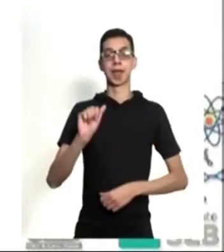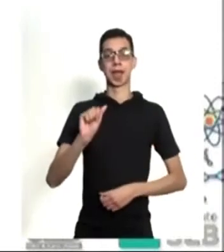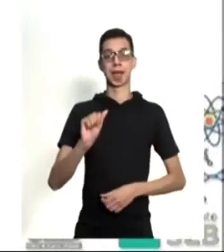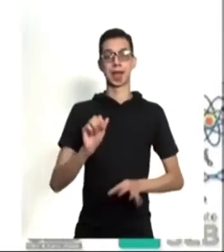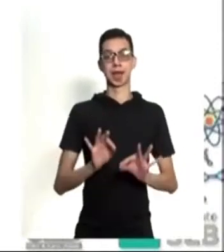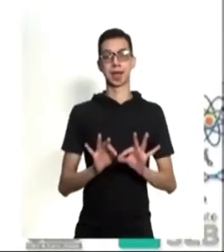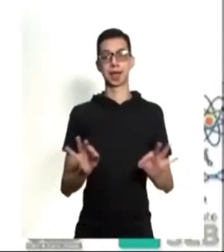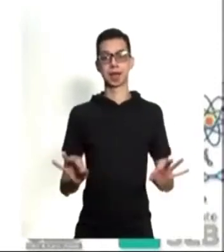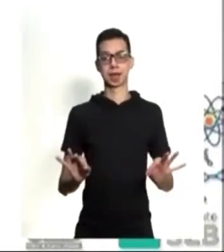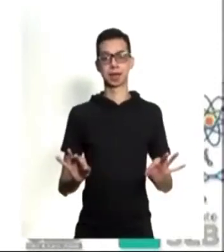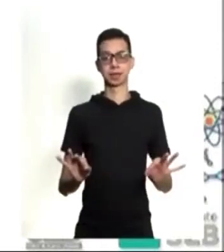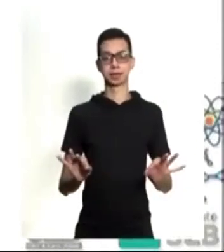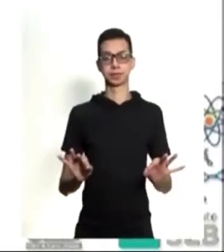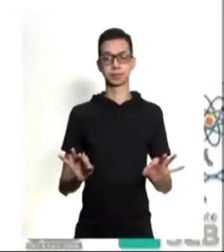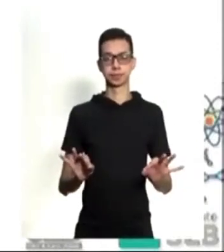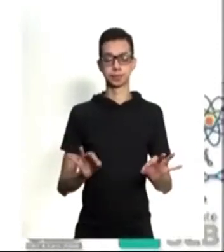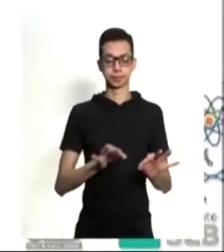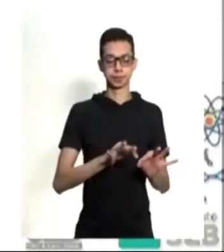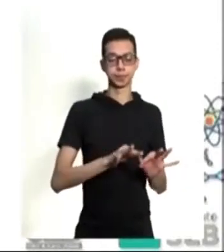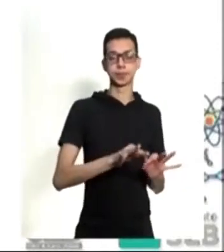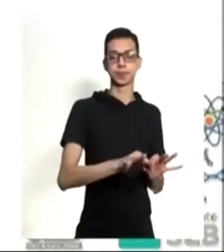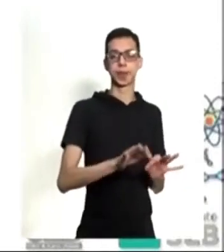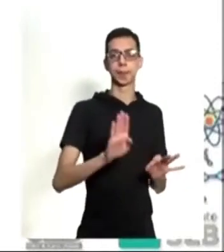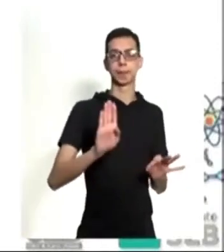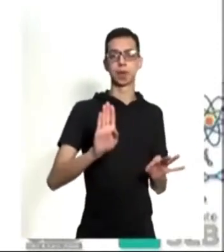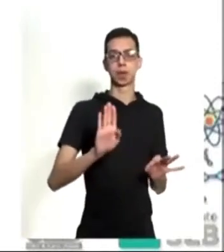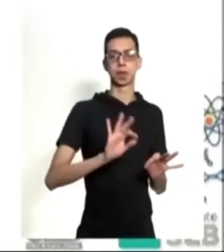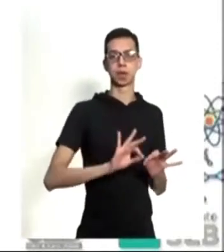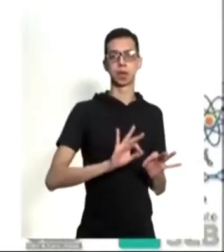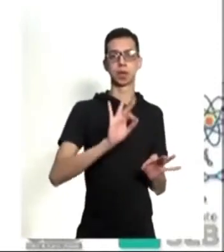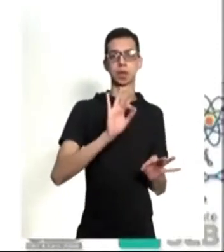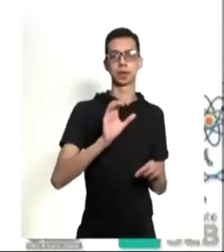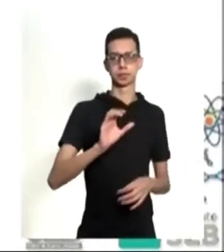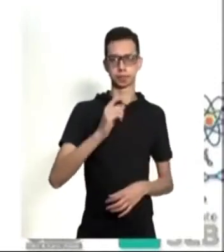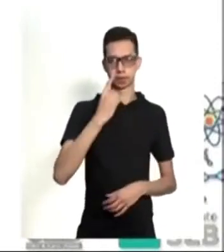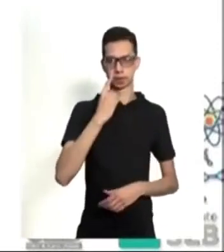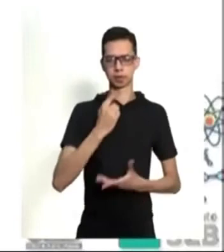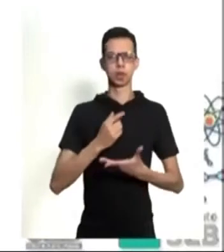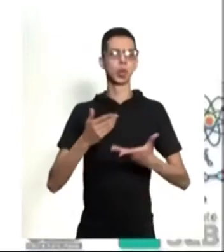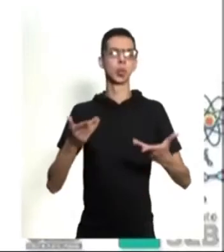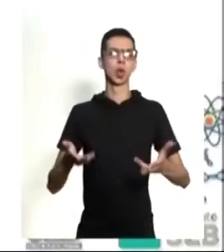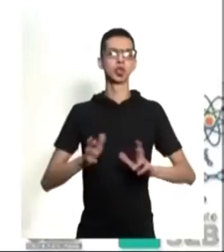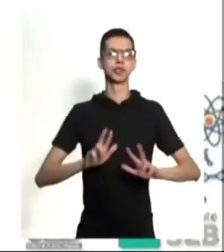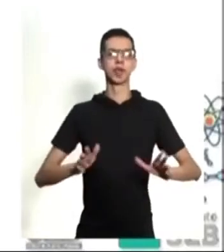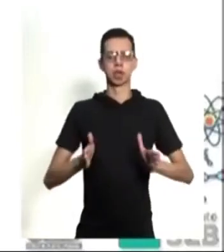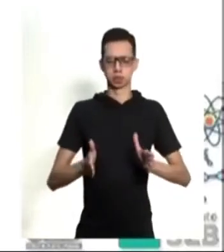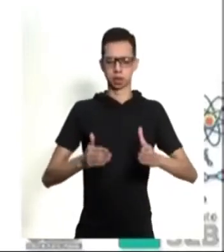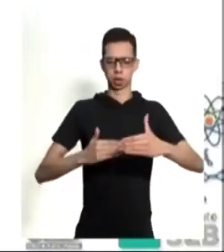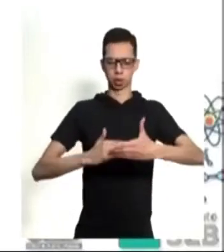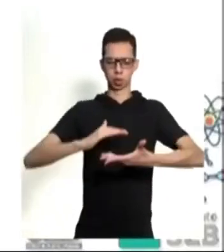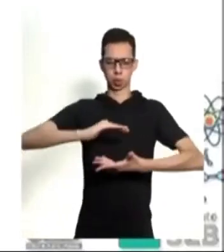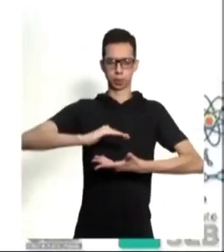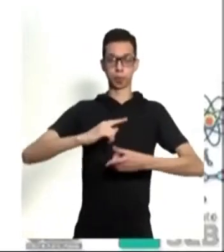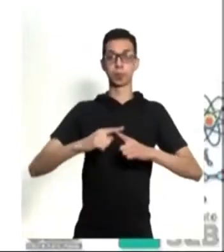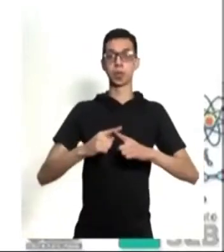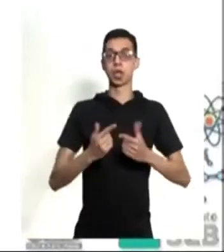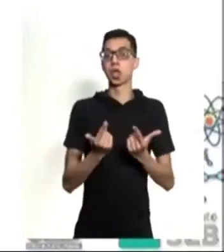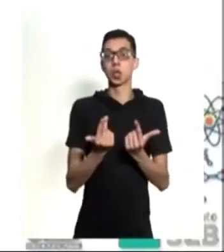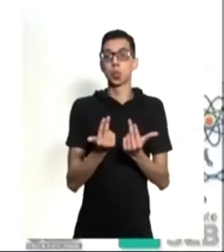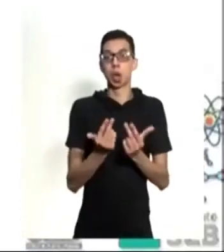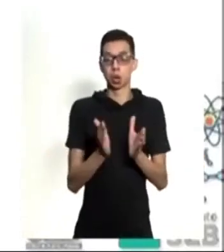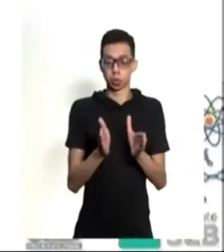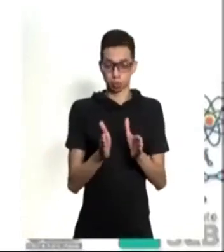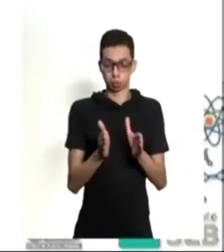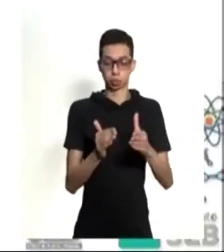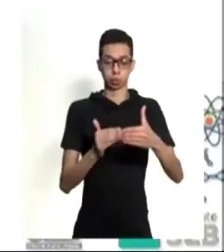altura C. É uma caixinha de sapato. Qual a diferença do paralelepípedo para o cubo? É que o cubo, as faces são todas quadradas. É